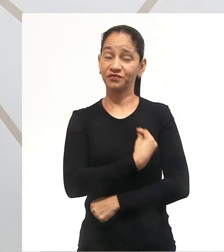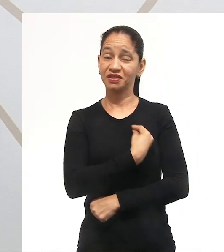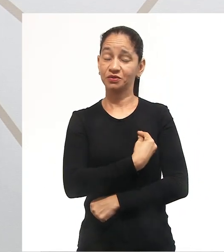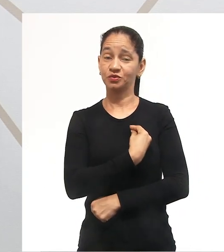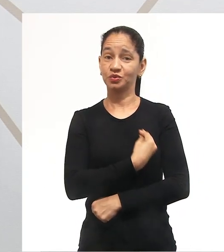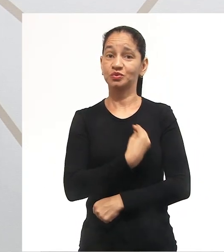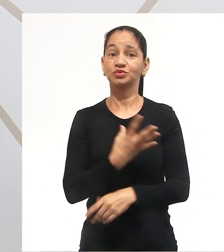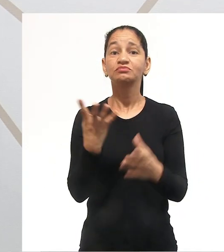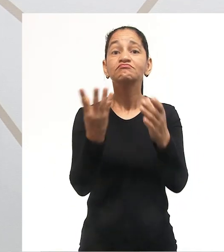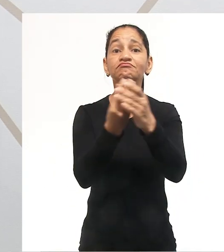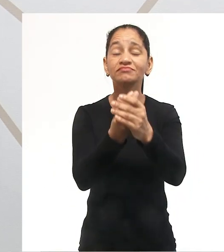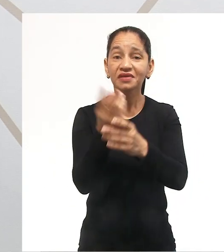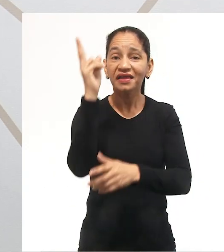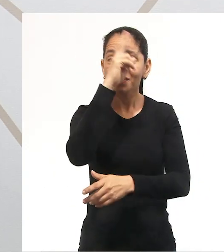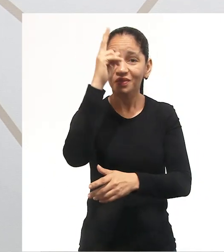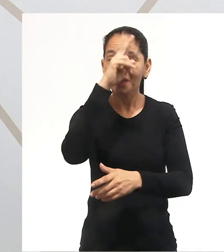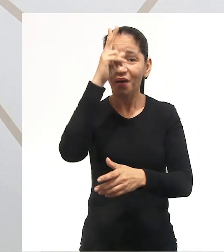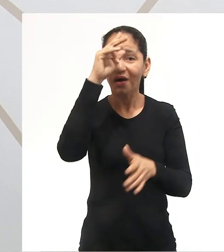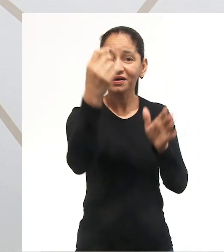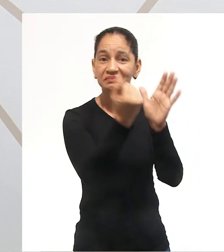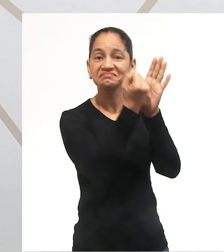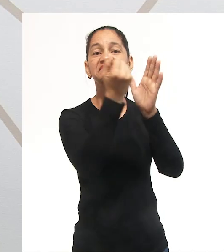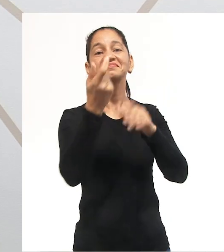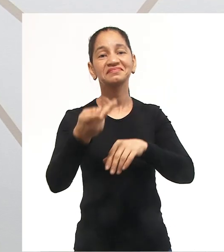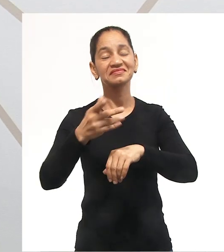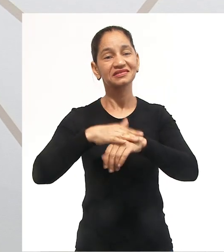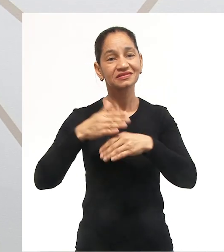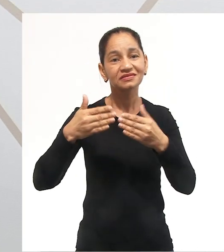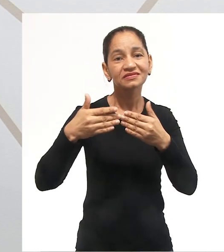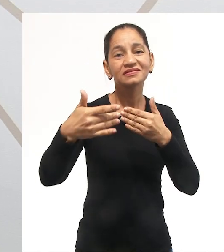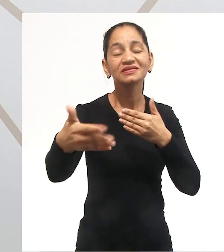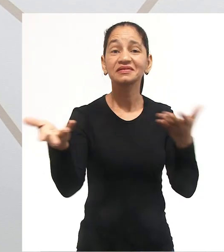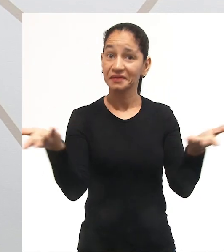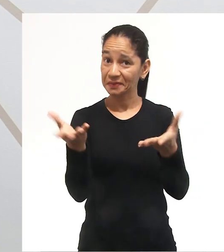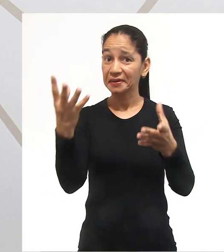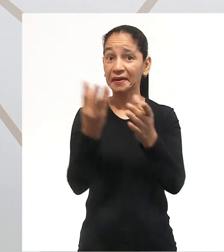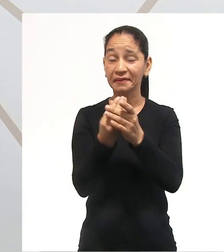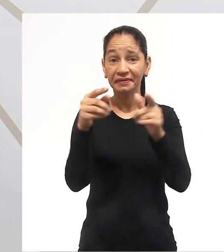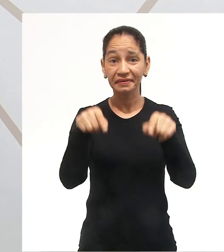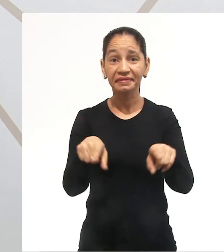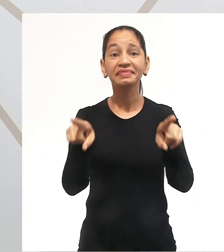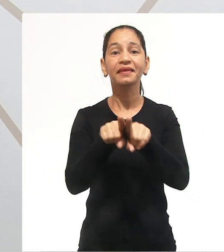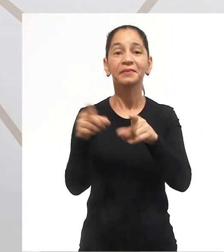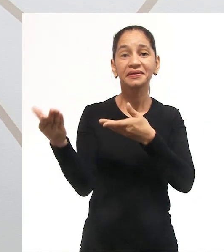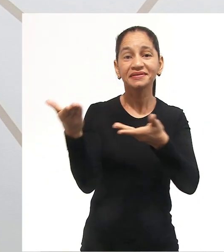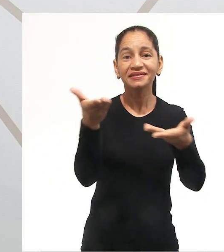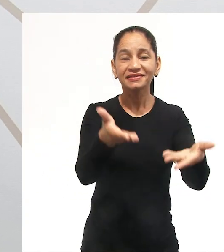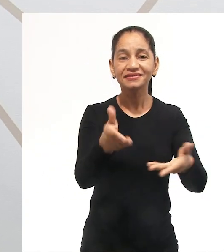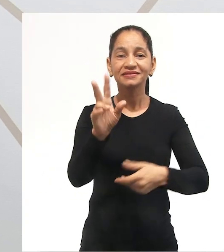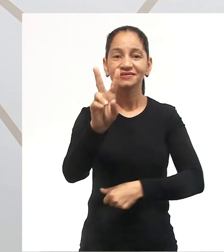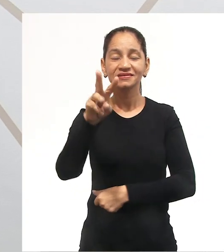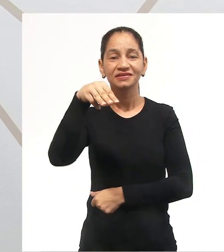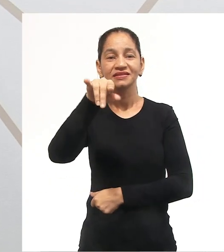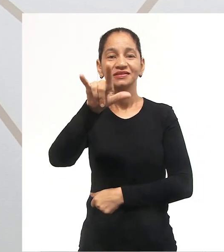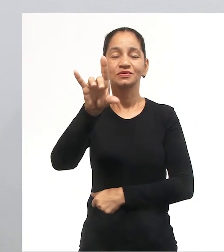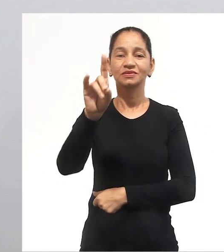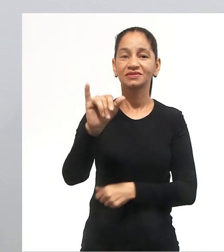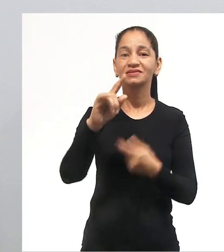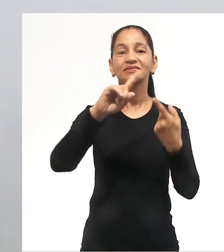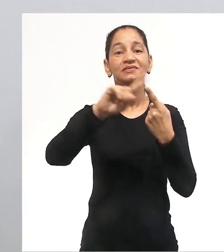parte da história do Instituto Federal e agora do Zona de Conexão. Seja bem-vinda, Mildred